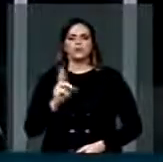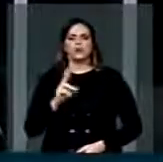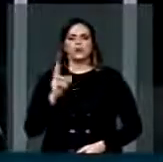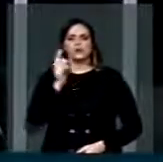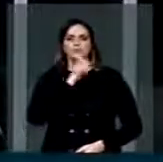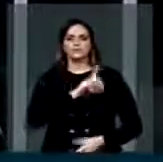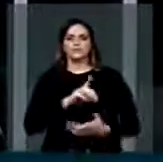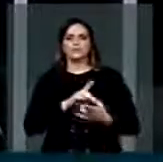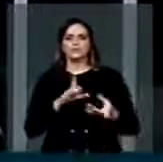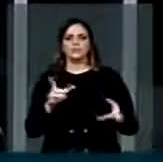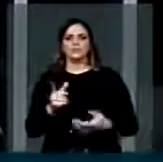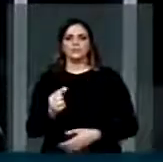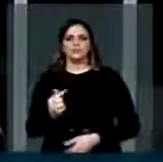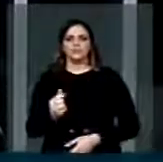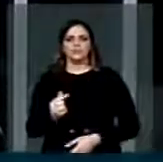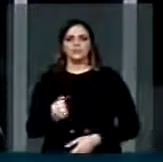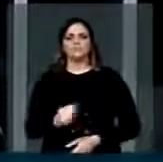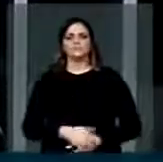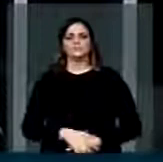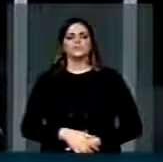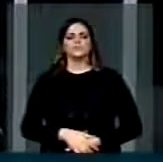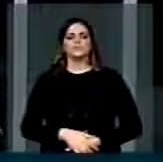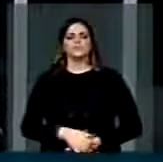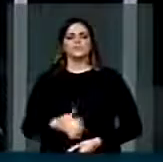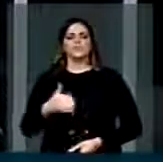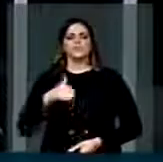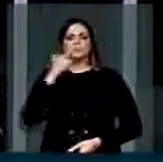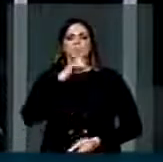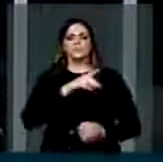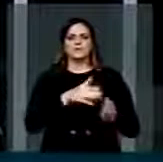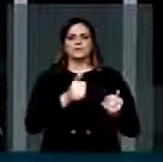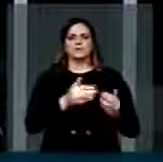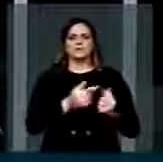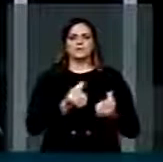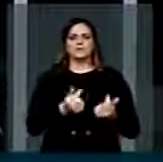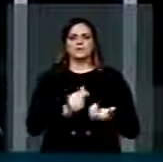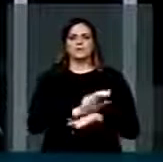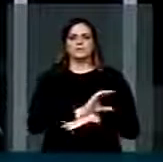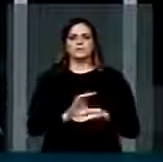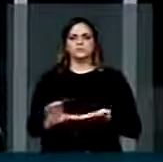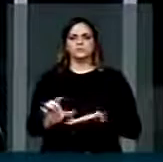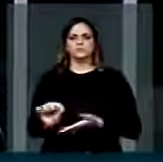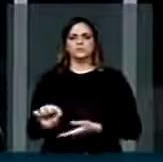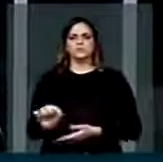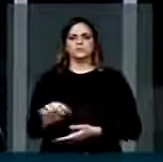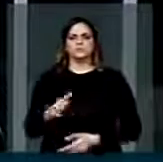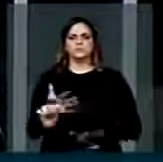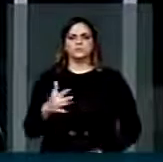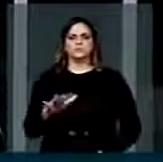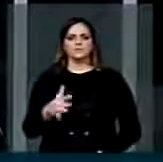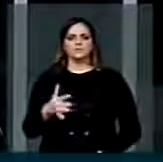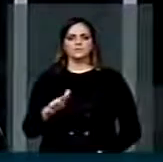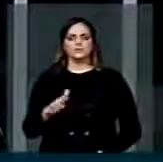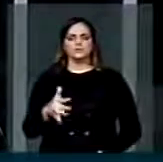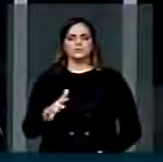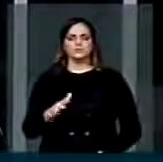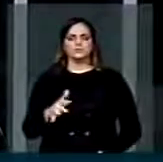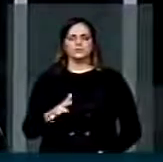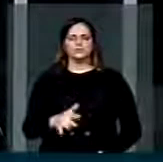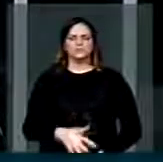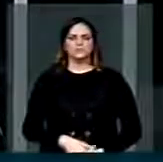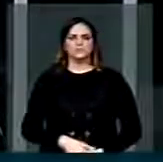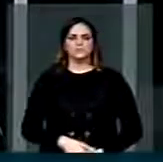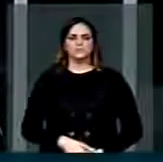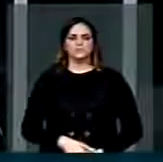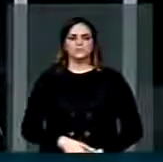nós conseguimos liberar, eu destinei recursos para aproximadamente